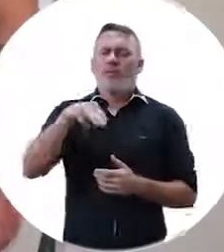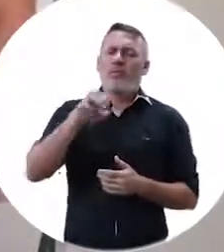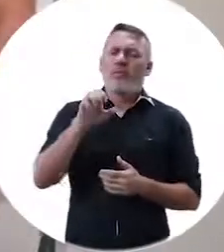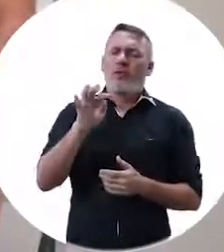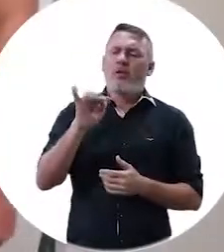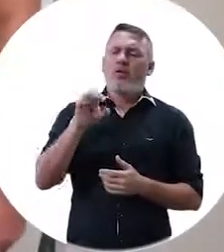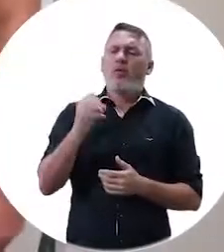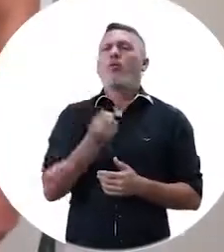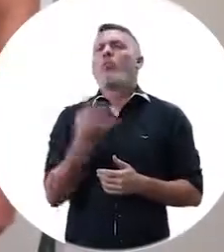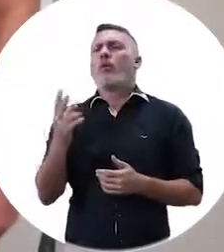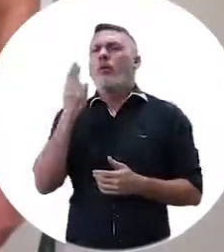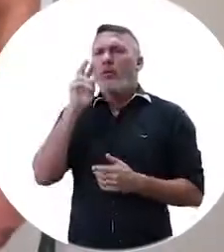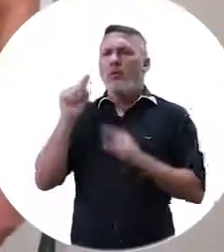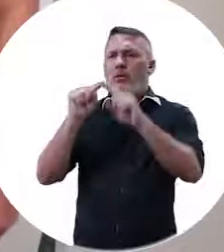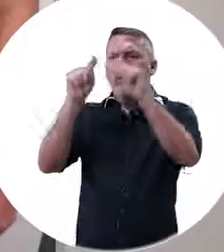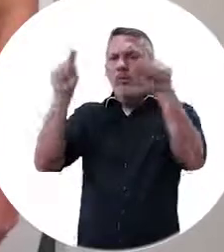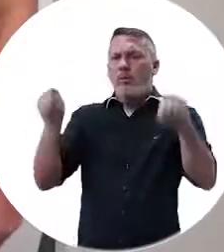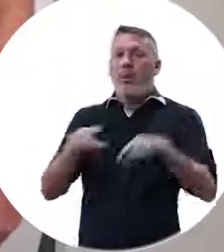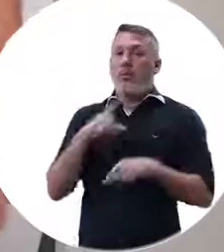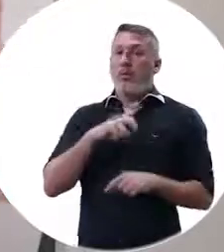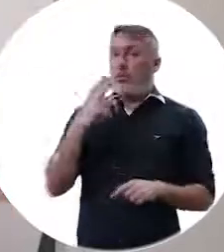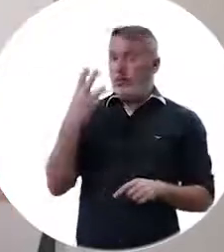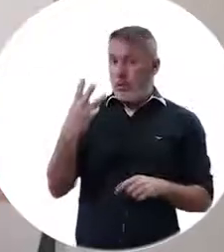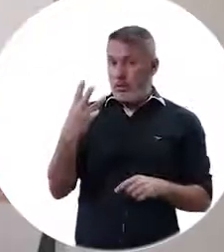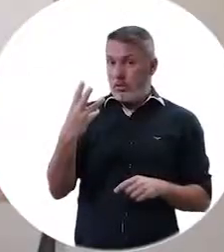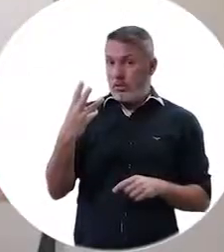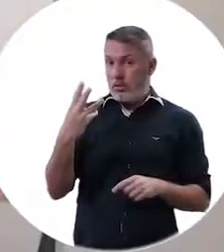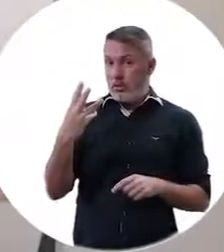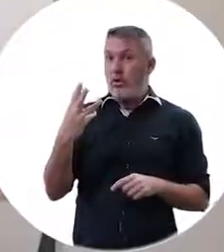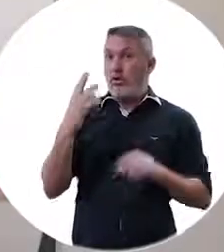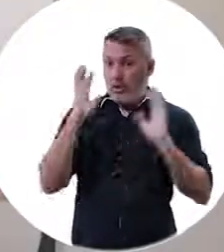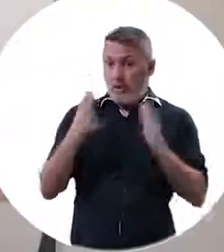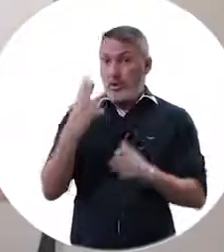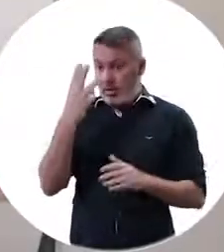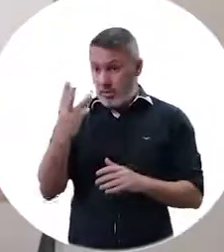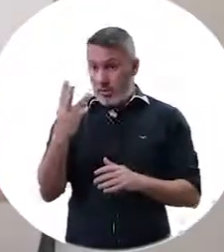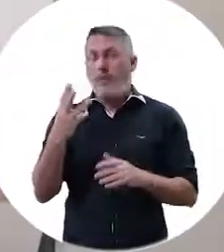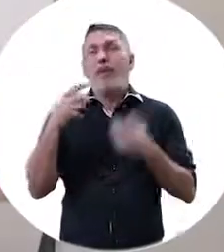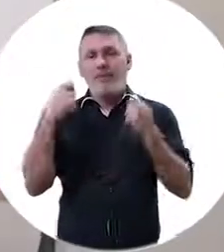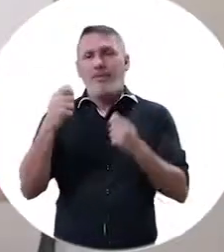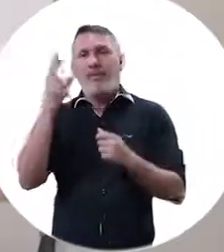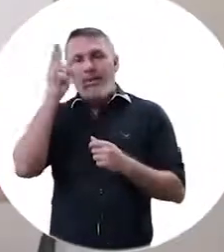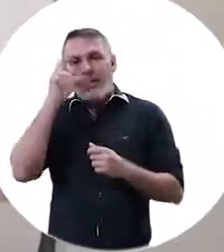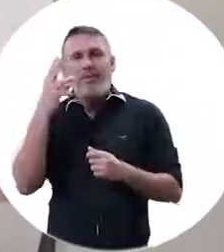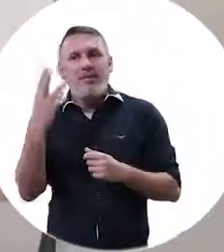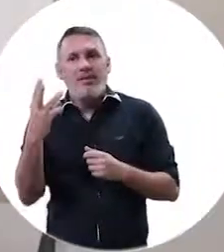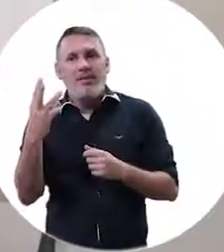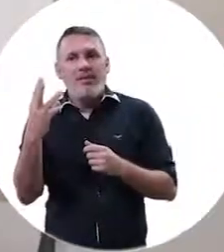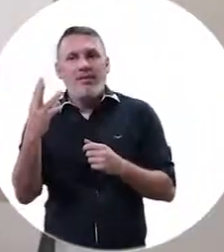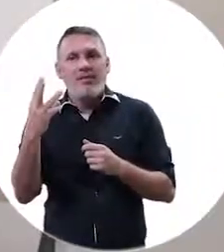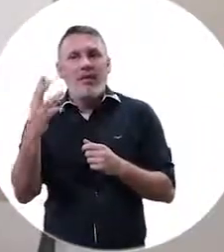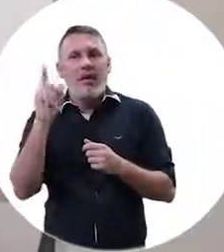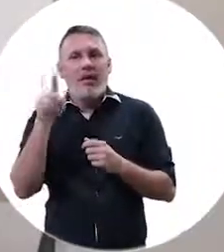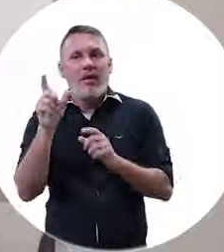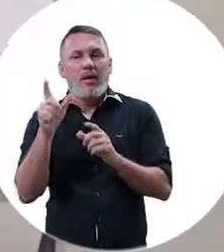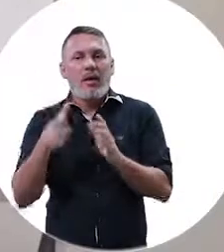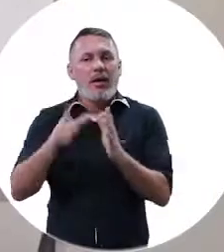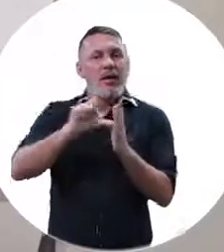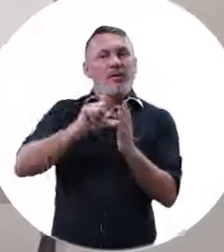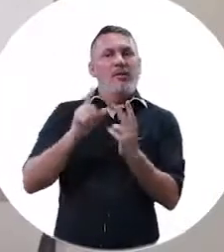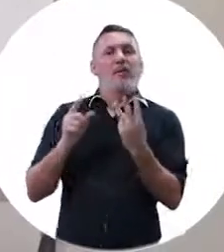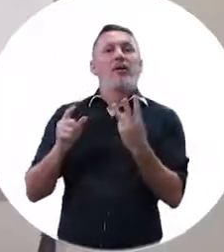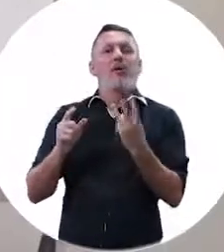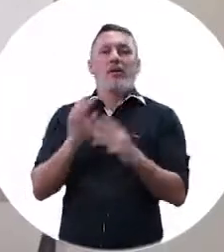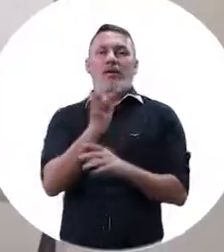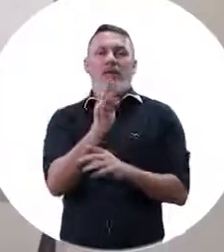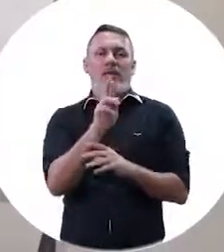Quantos metils eu tenho? 3. Então você precisa identificar que são 3 metils. Qual é aquele prefixo que